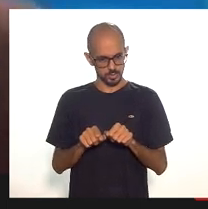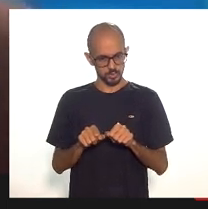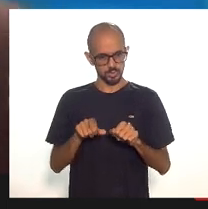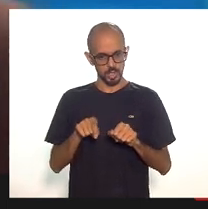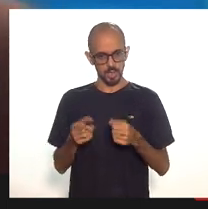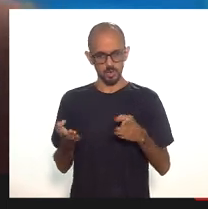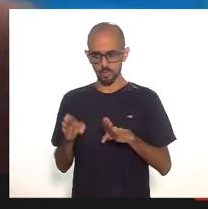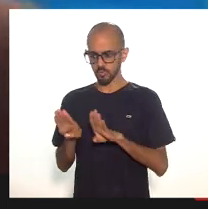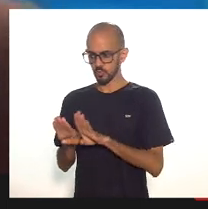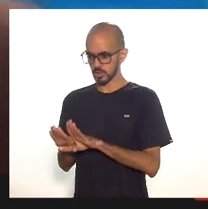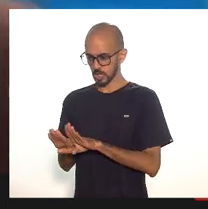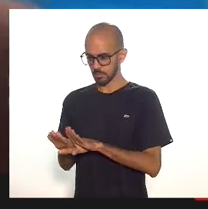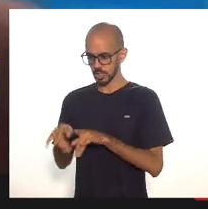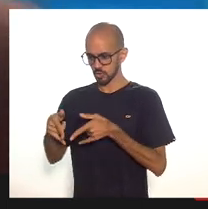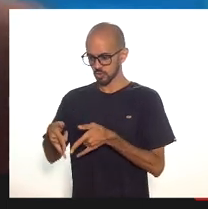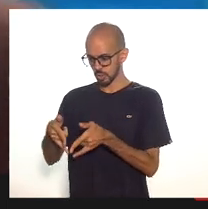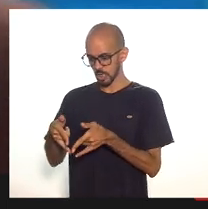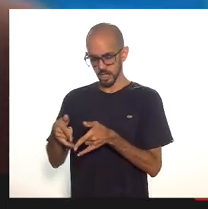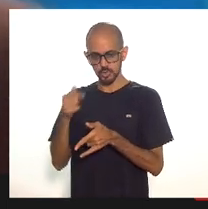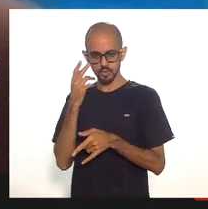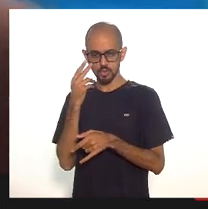leitos tradicionais,